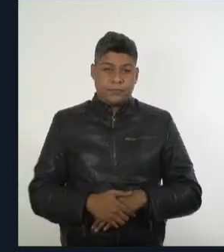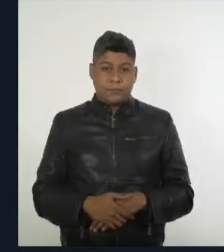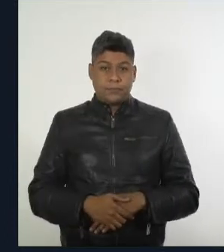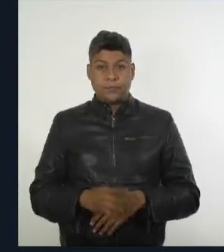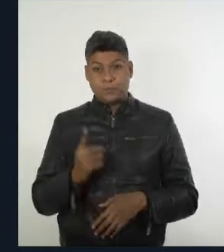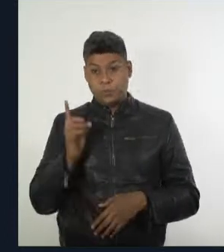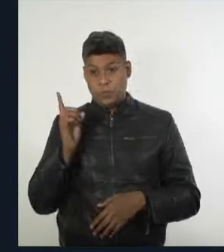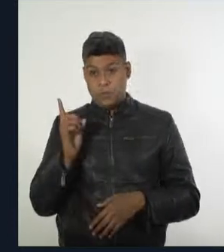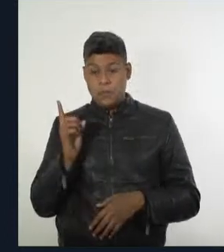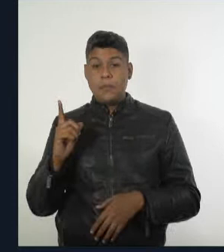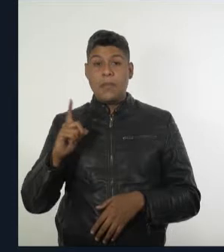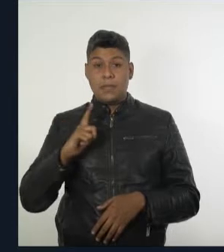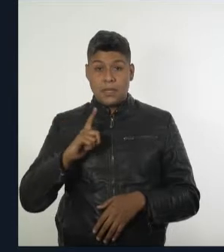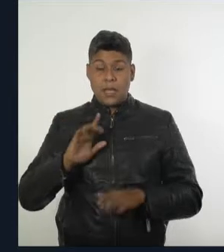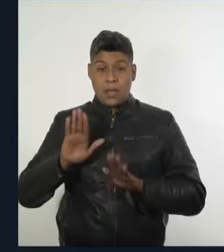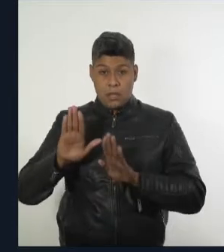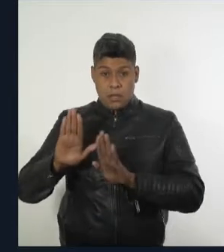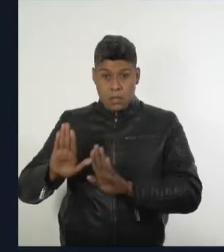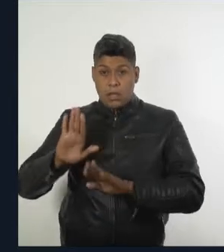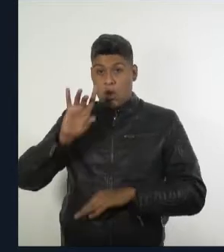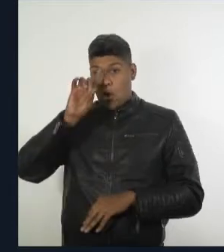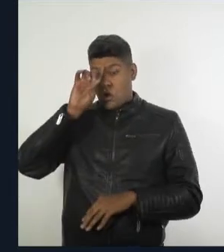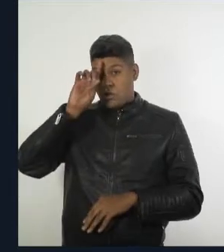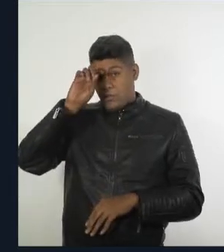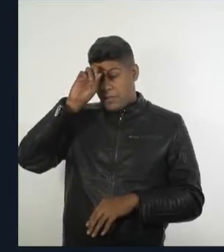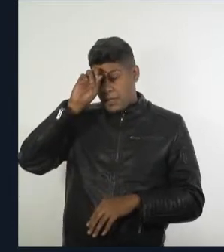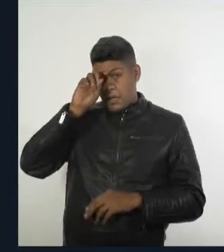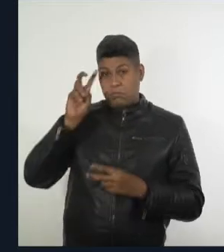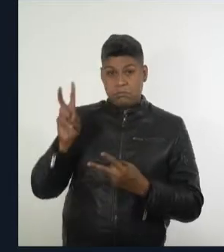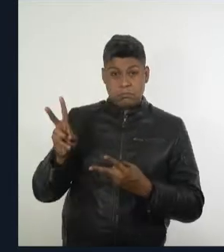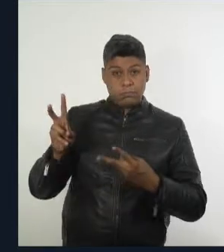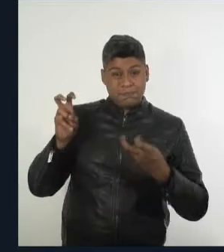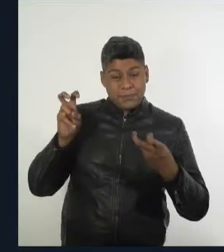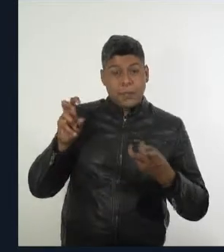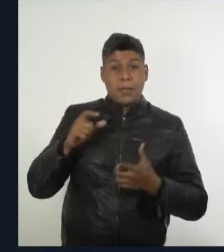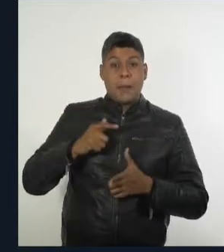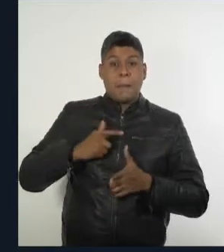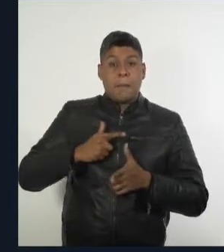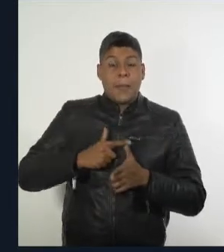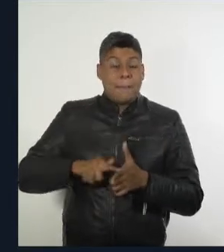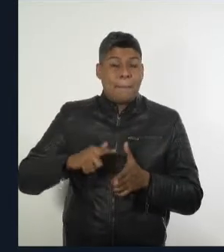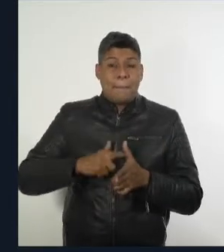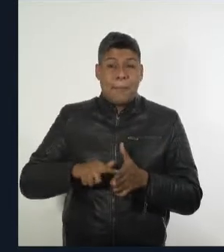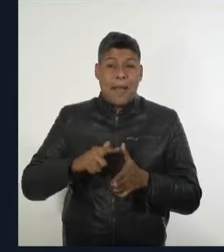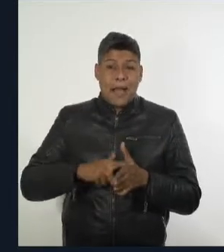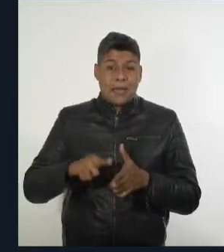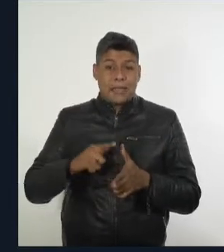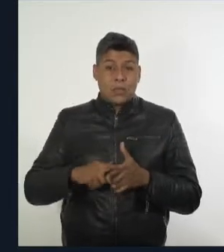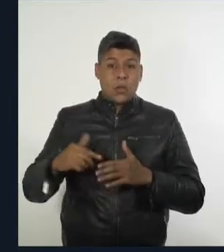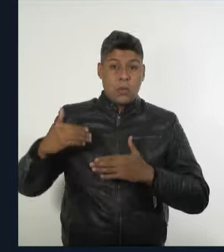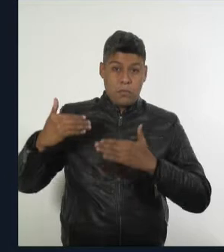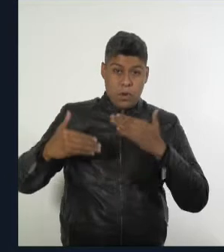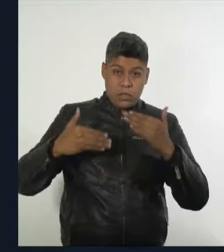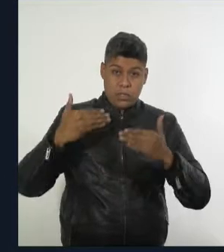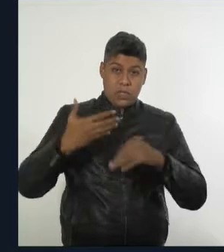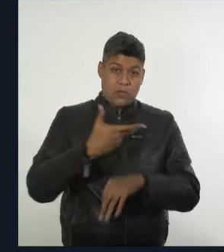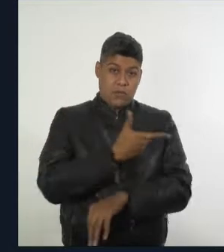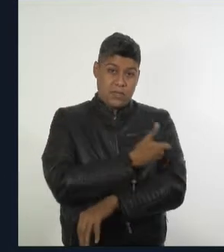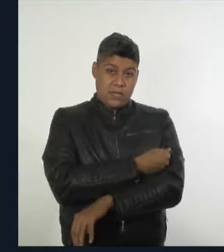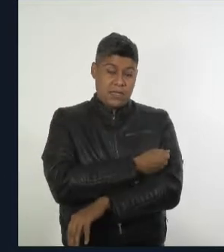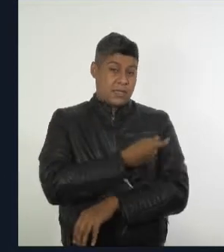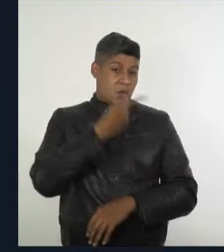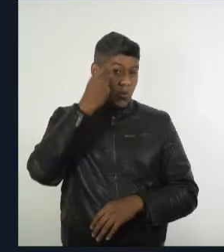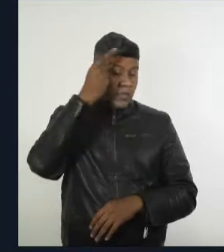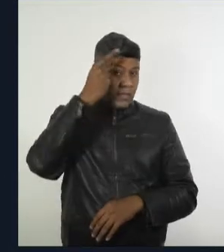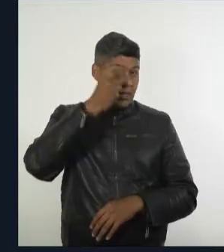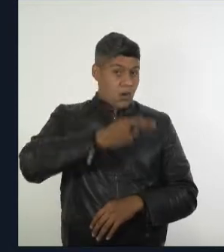de hospitalização de SRAG, é possível nós notarmos o impacto do processo de vacinação na cidade de São